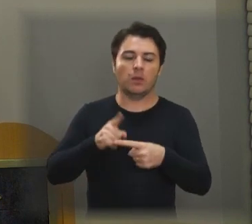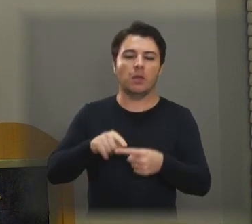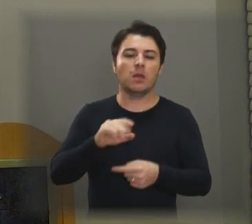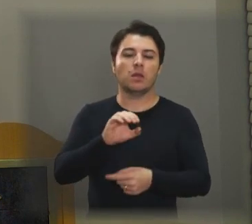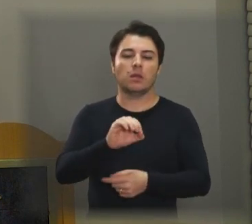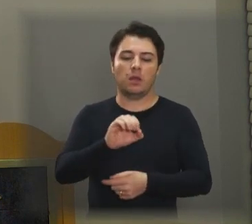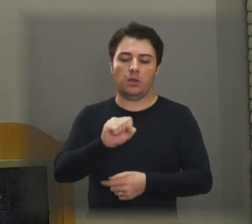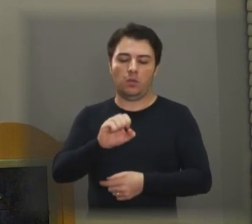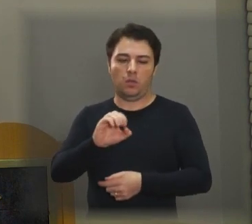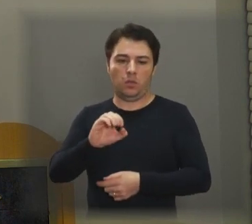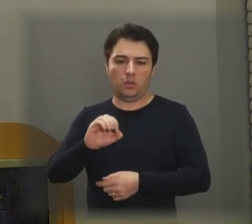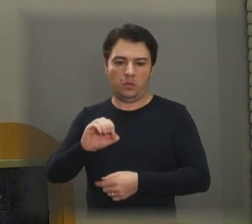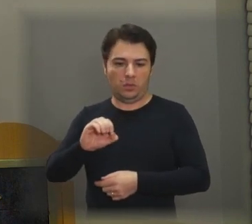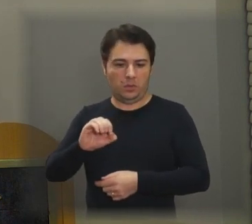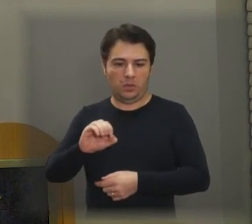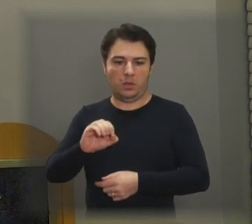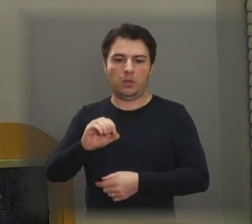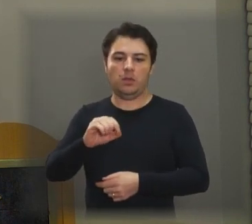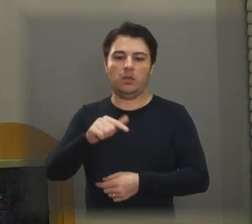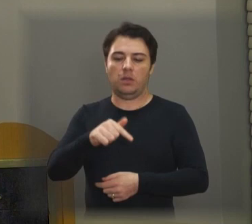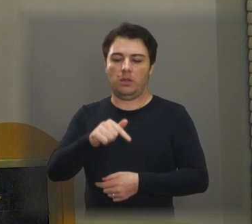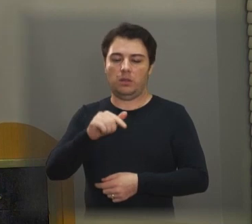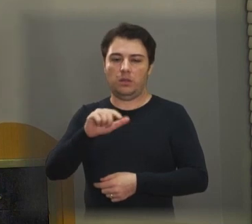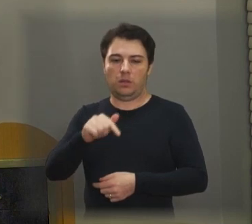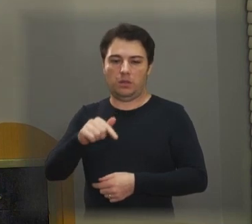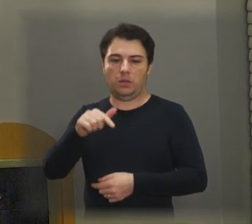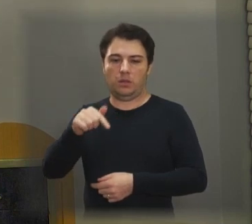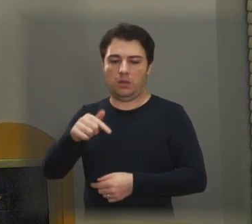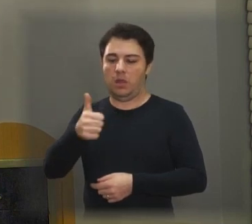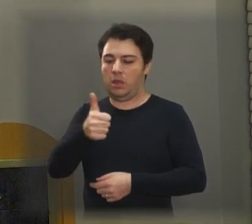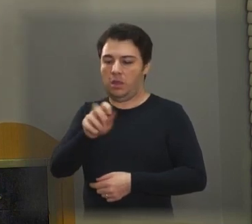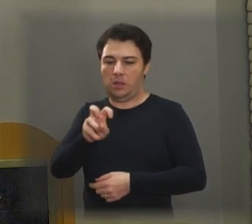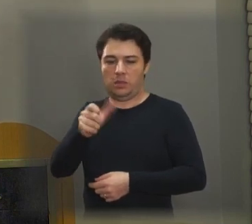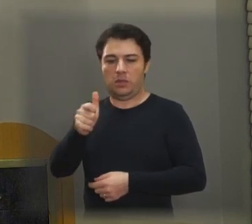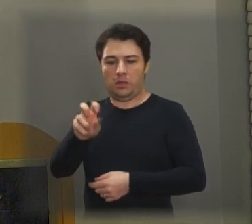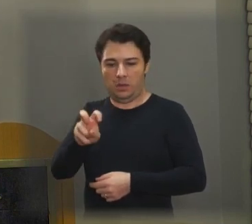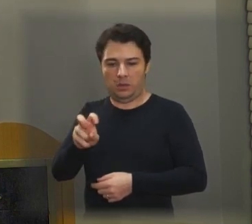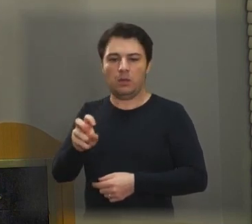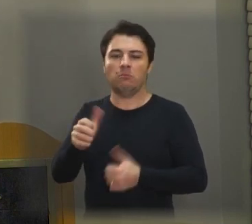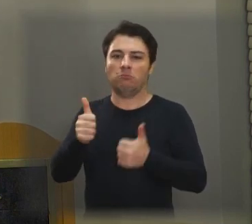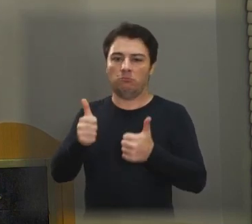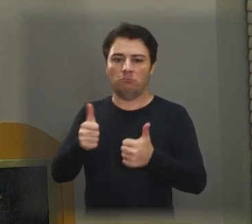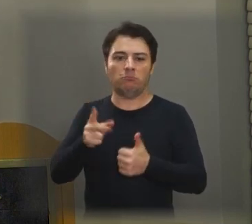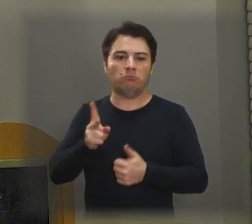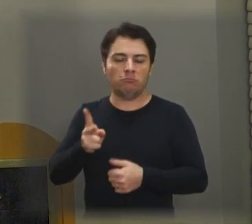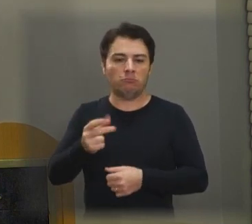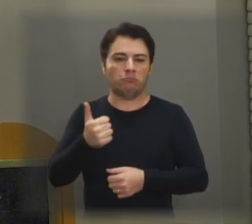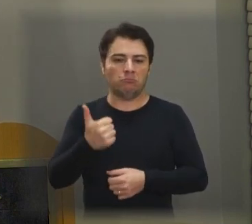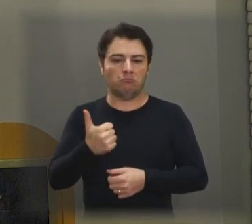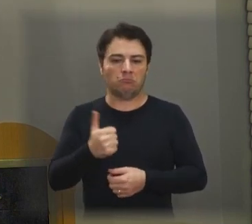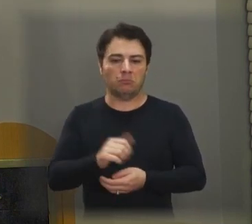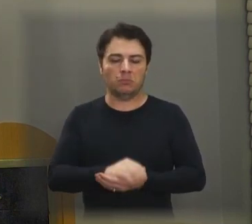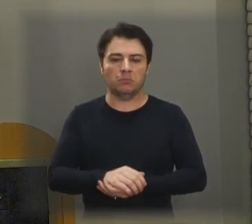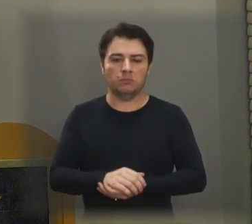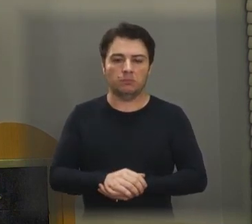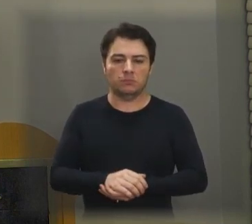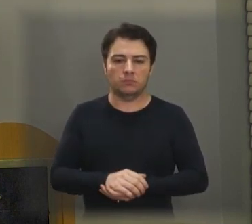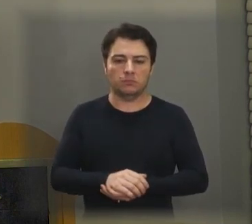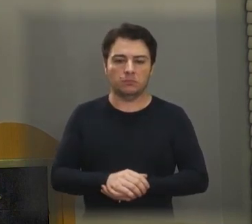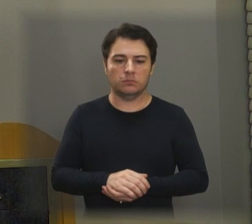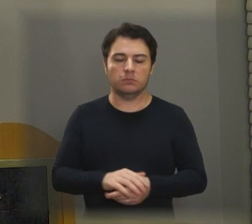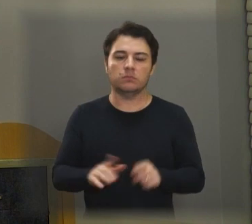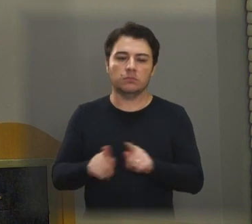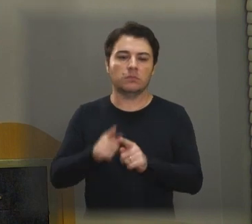0800 770 1515 está funcionando perfeitamente tá ficando perfeitamente e